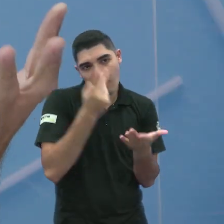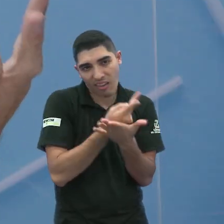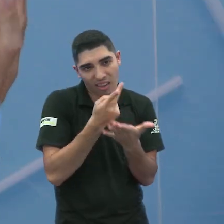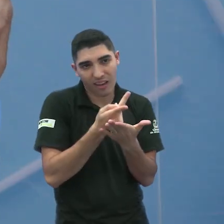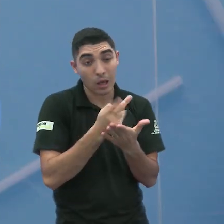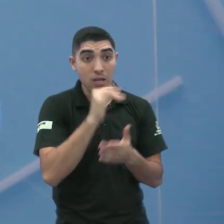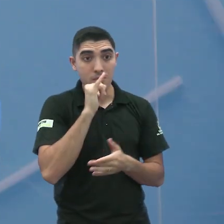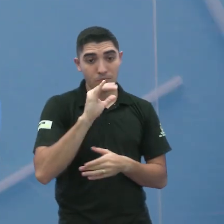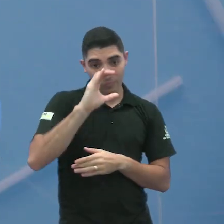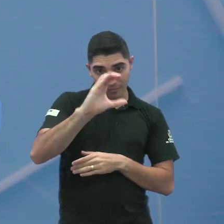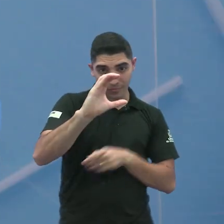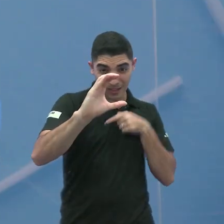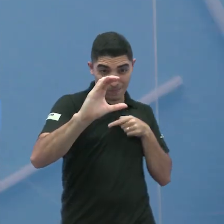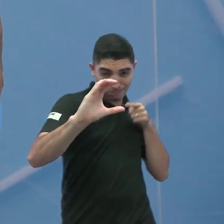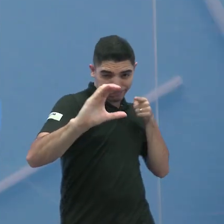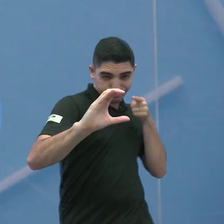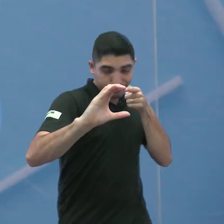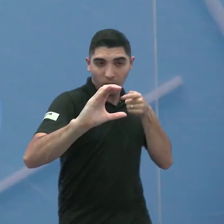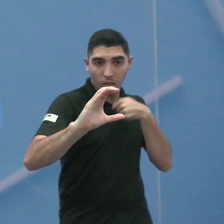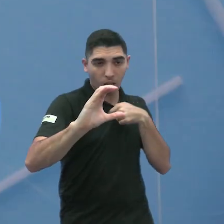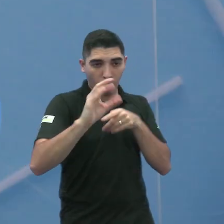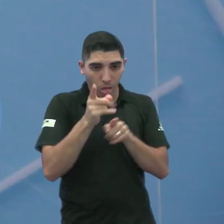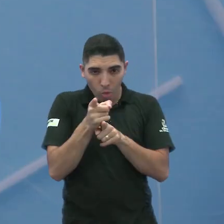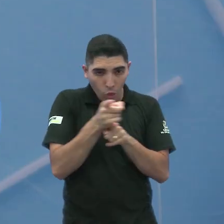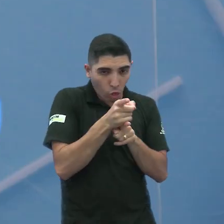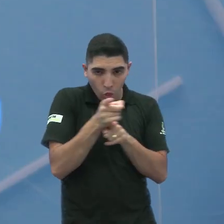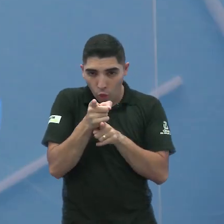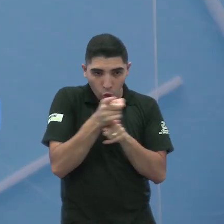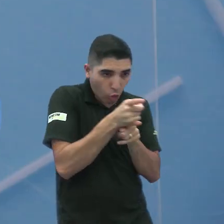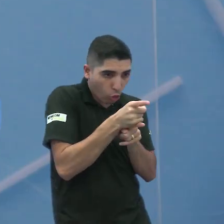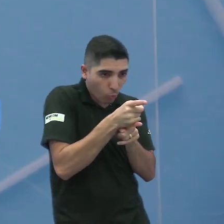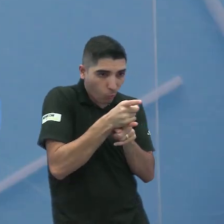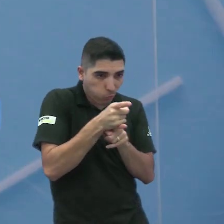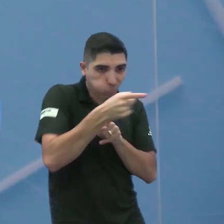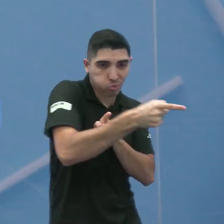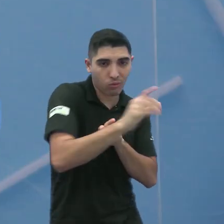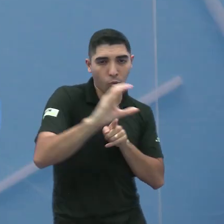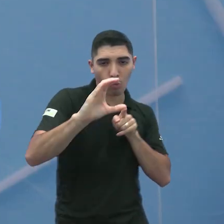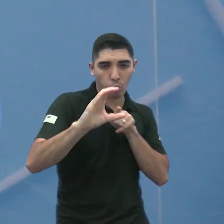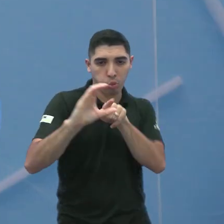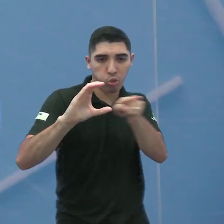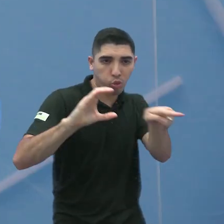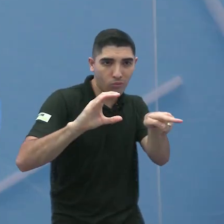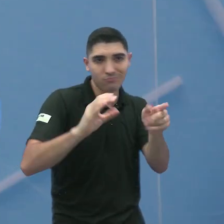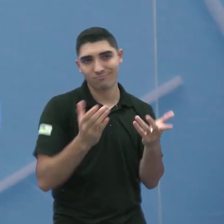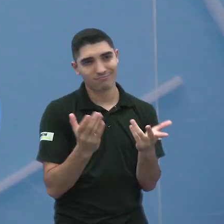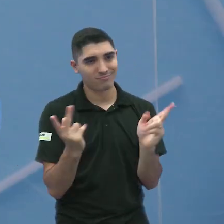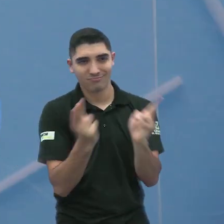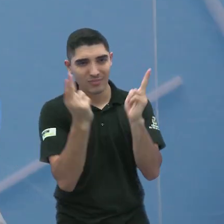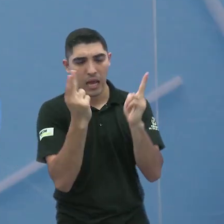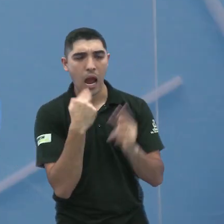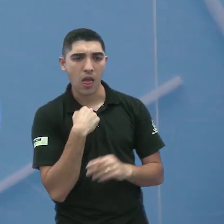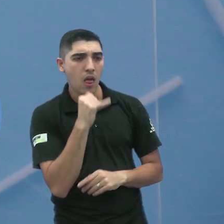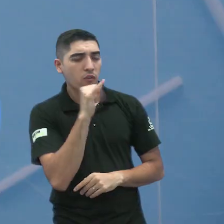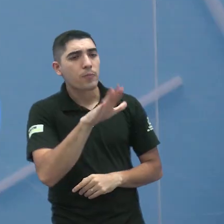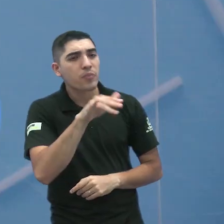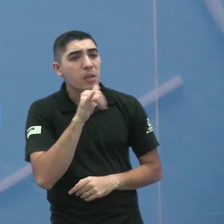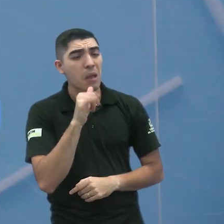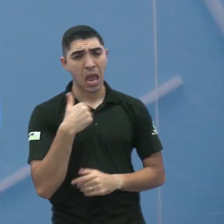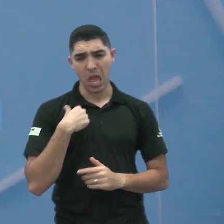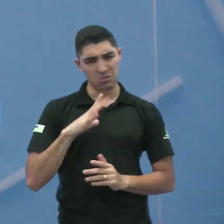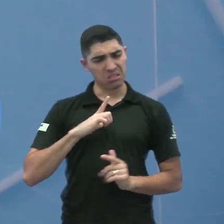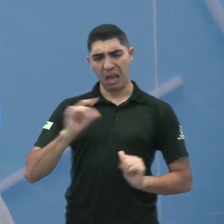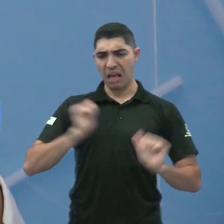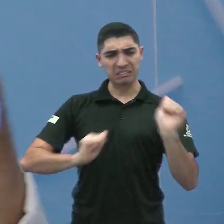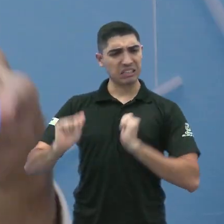As pessoas muitas vezes vêm com diagnósticos prontos e eu costumo falar para elas, não, mas o que você quer dizer? Eu tenho